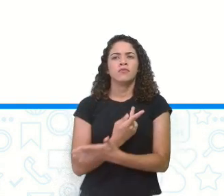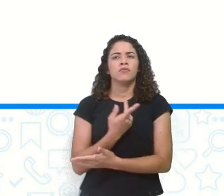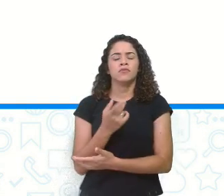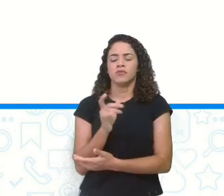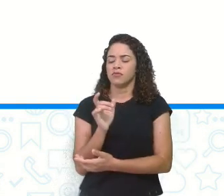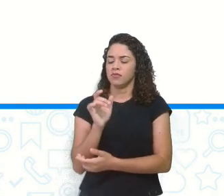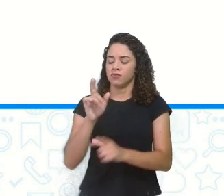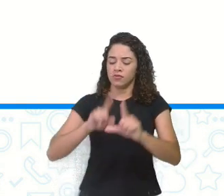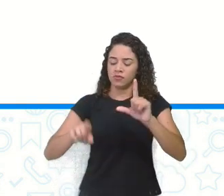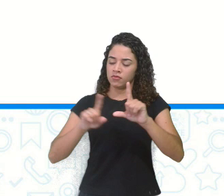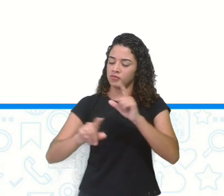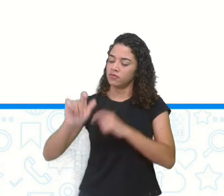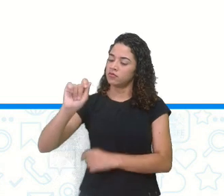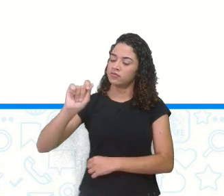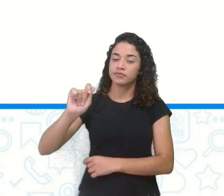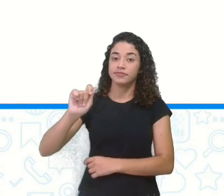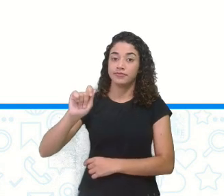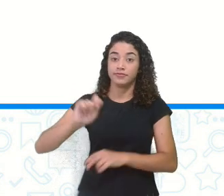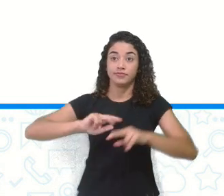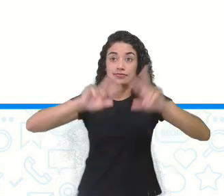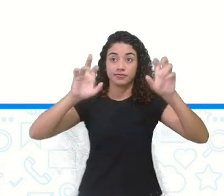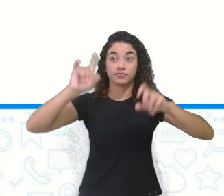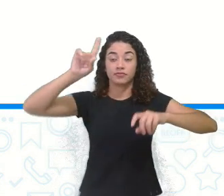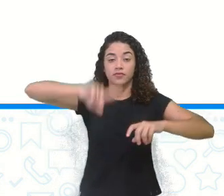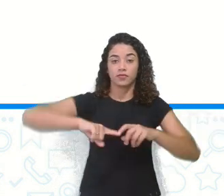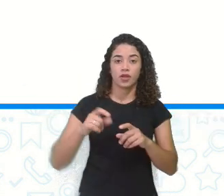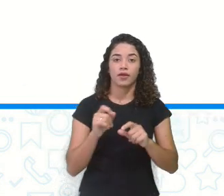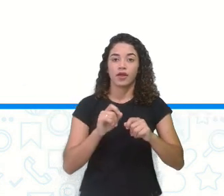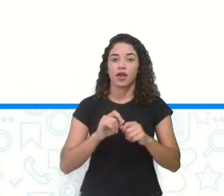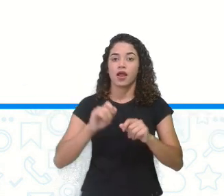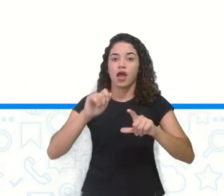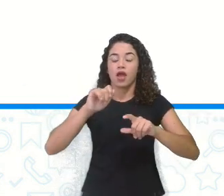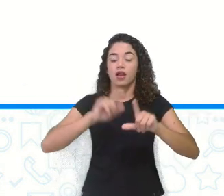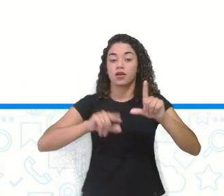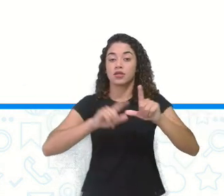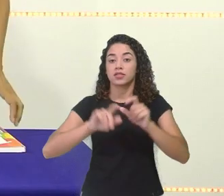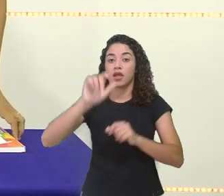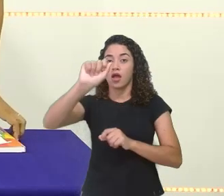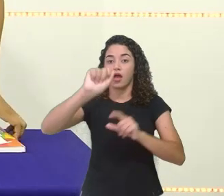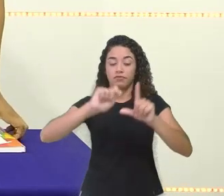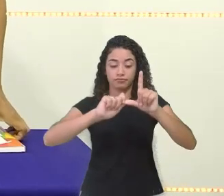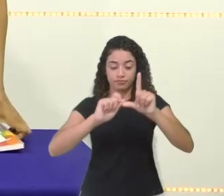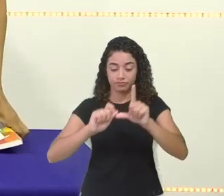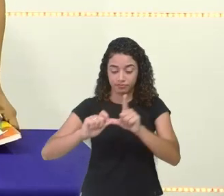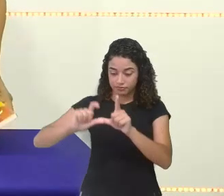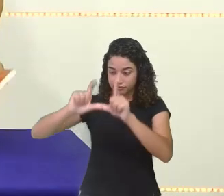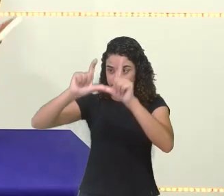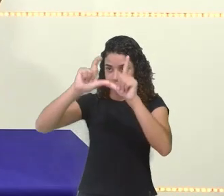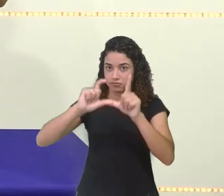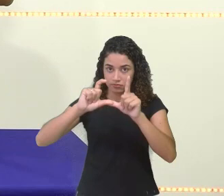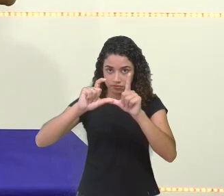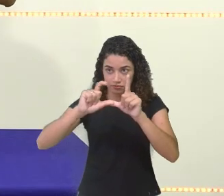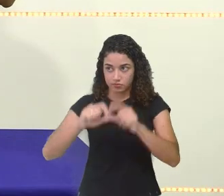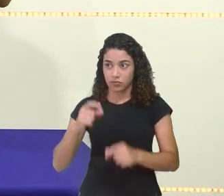poema. O título desse poema é O Tamanho do A. Olha que legal.